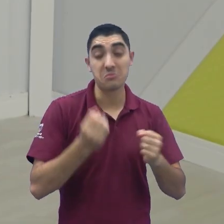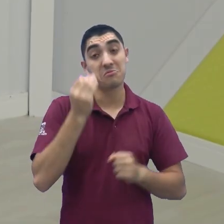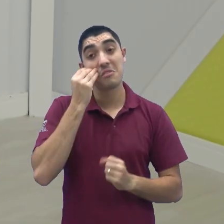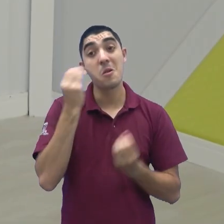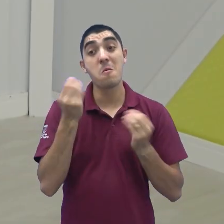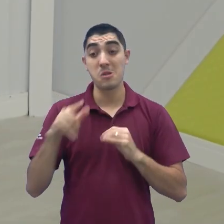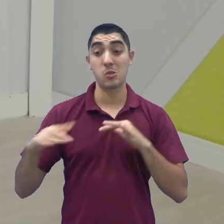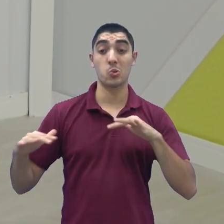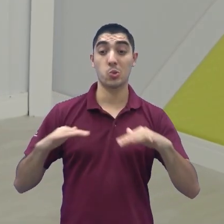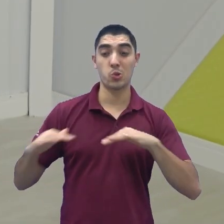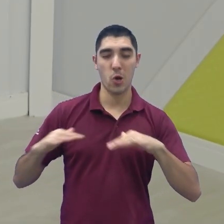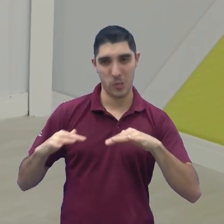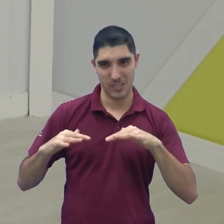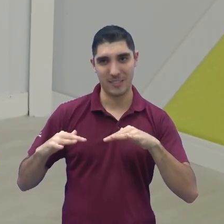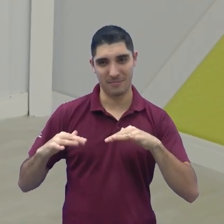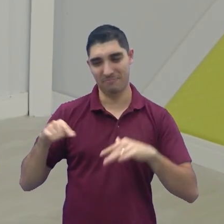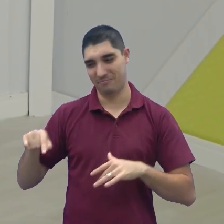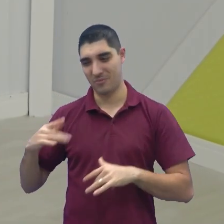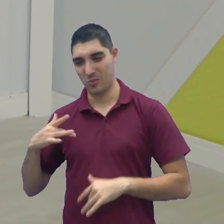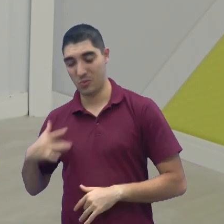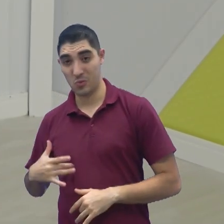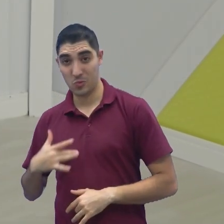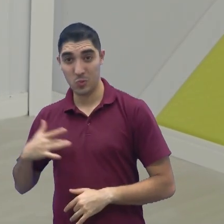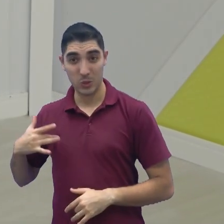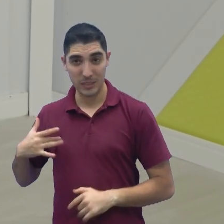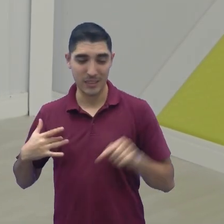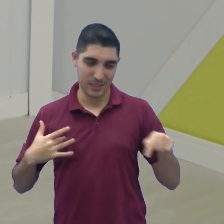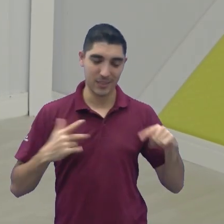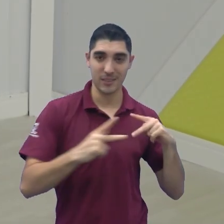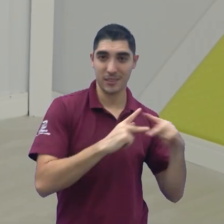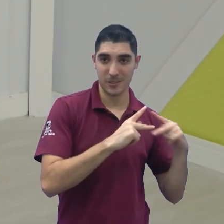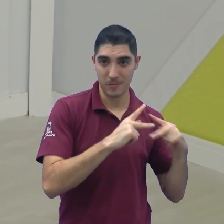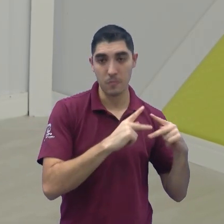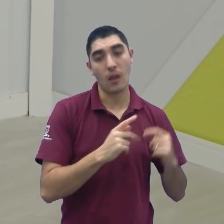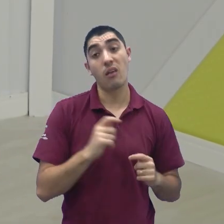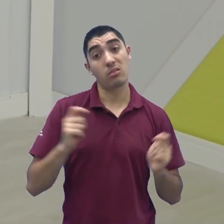comporta contra a equipe do Cruzeiro. Vai ter uma semana inteira aí para poder trabalhar, tá certo?